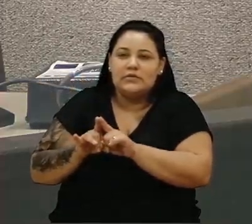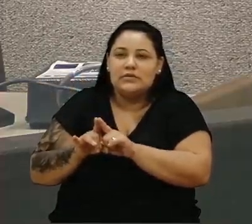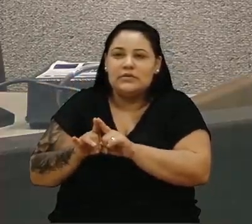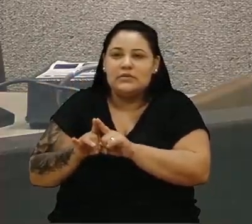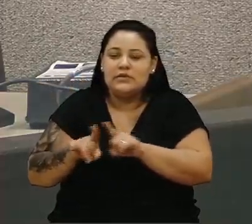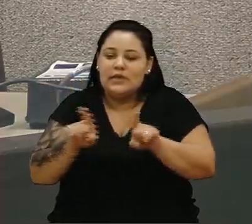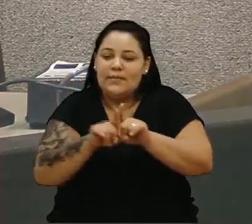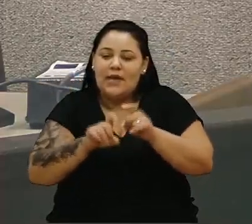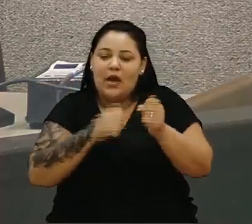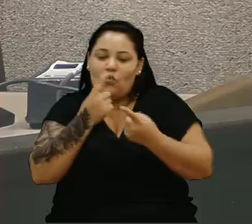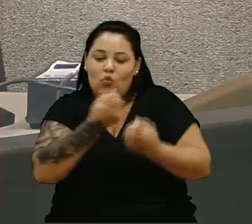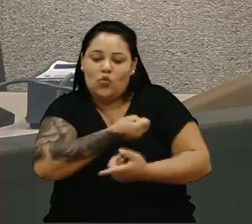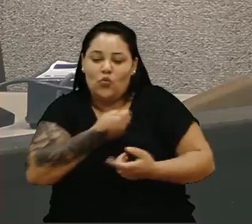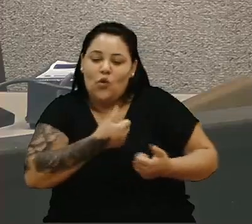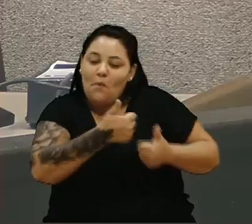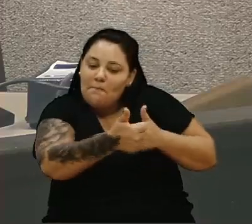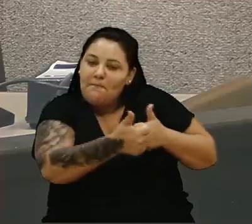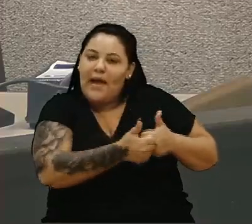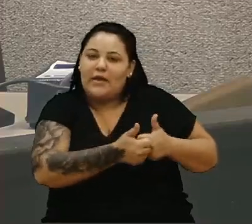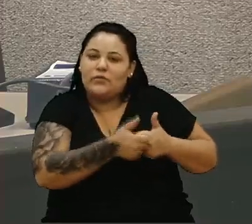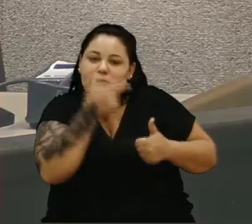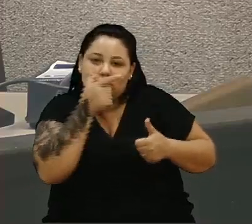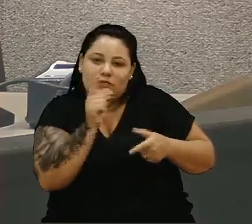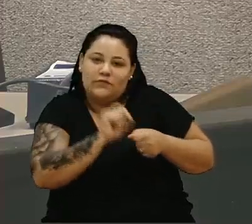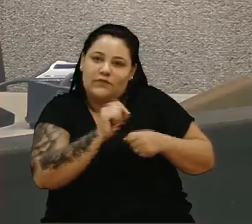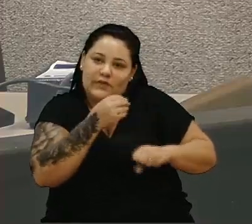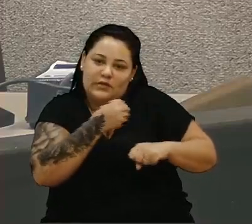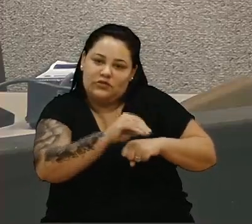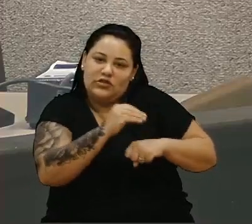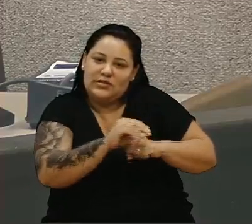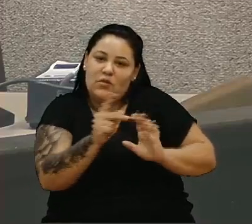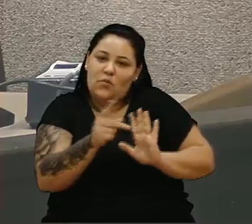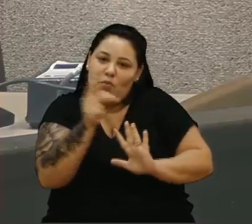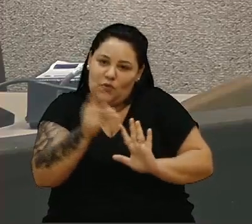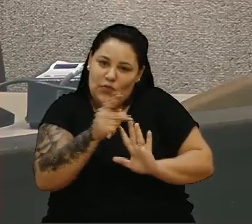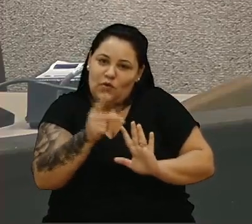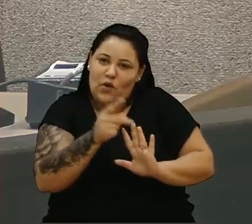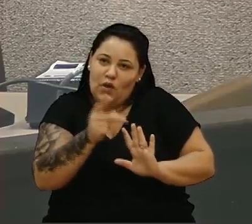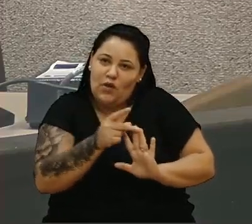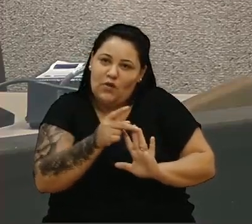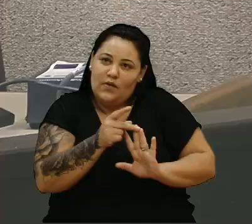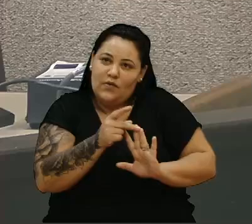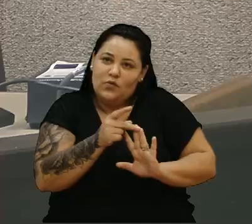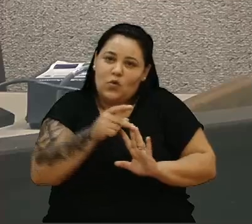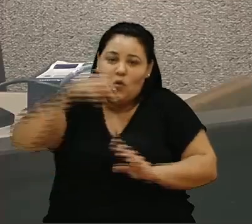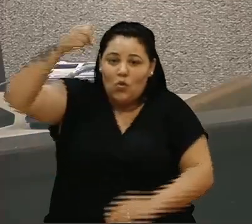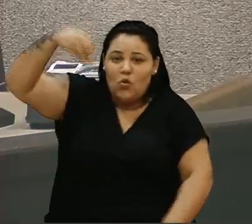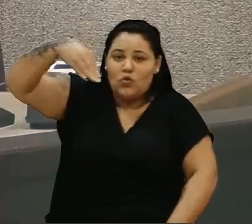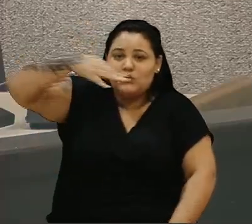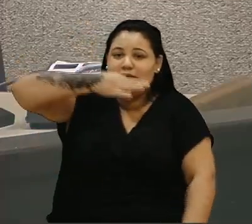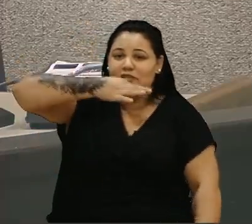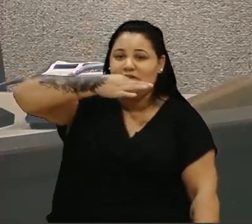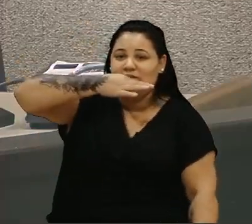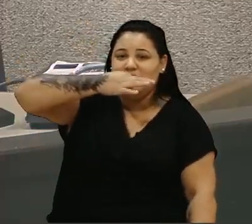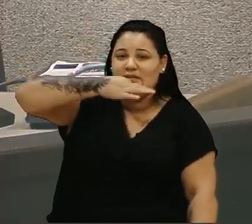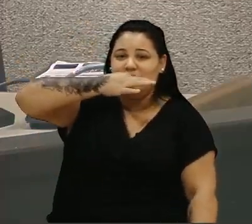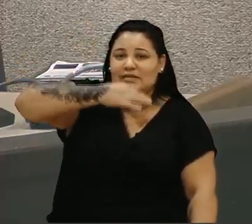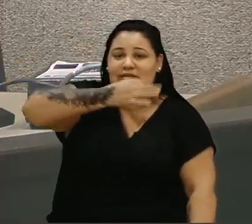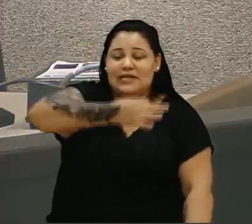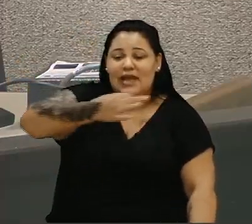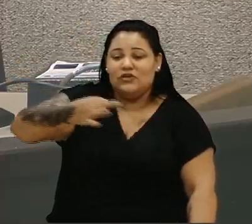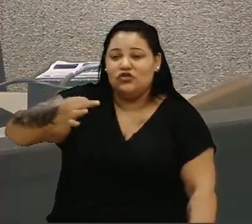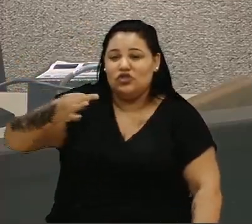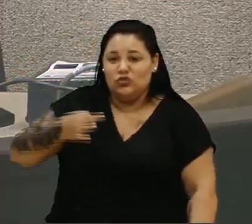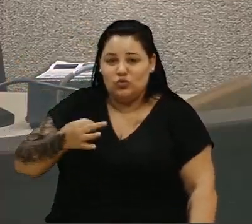numeração próxima, para a gente fazer as indicações, o protocolo no Luz Caxias, bem certinho com os